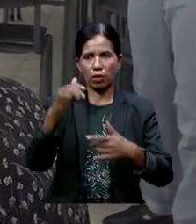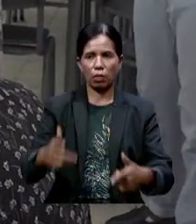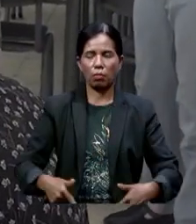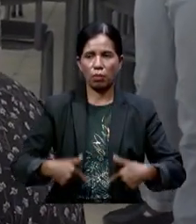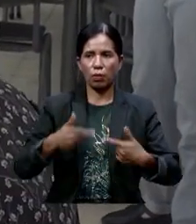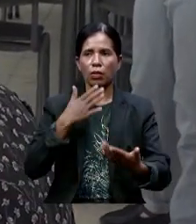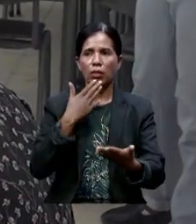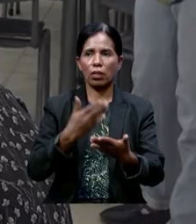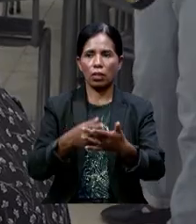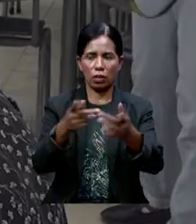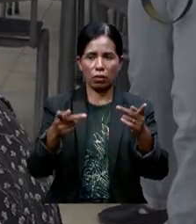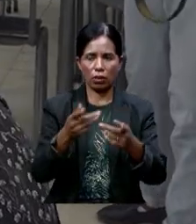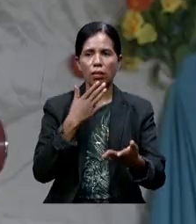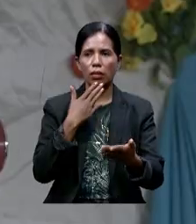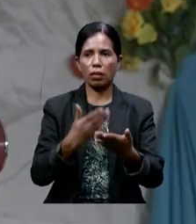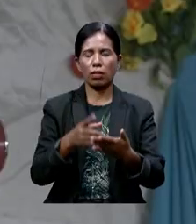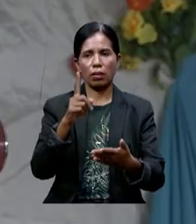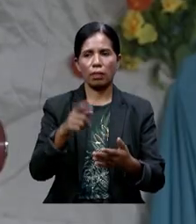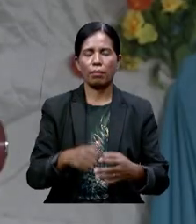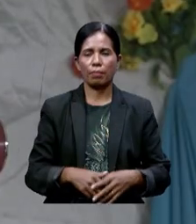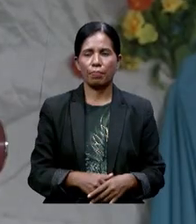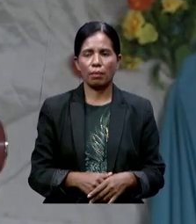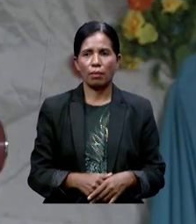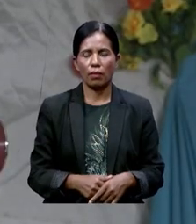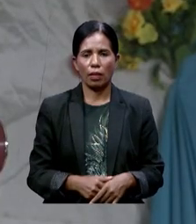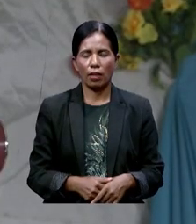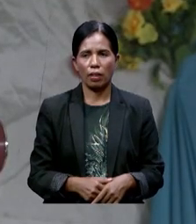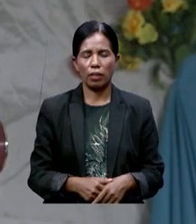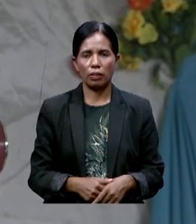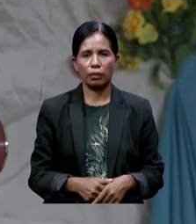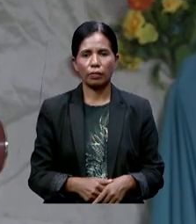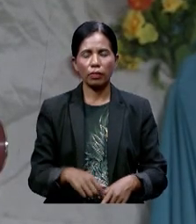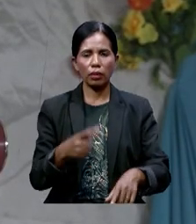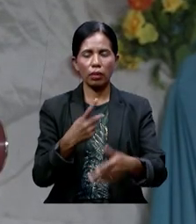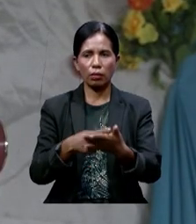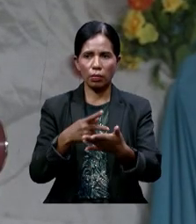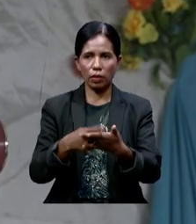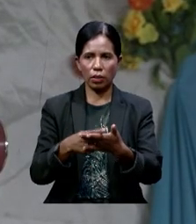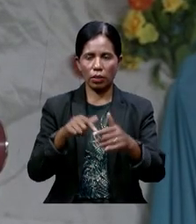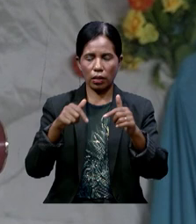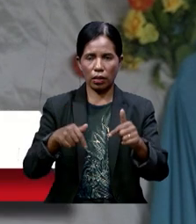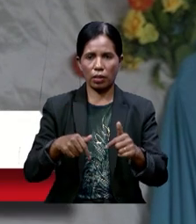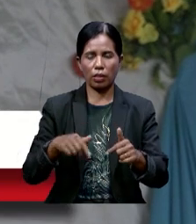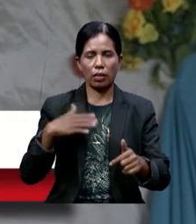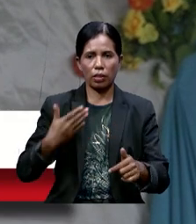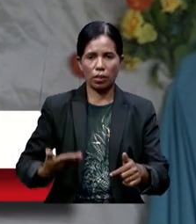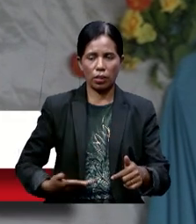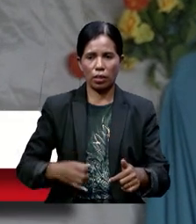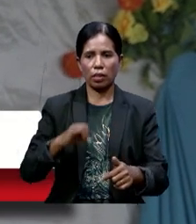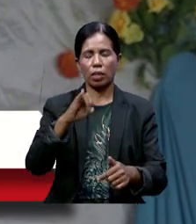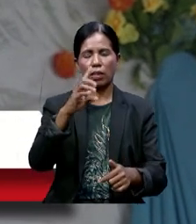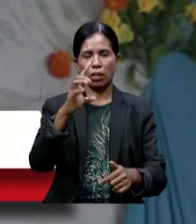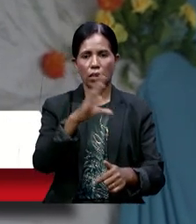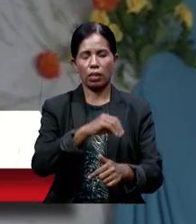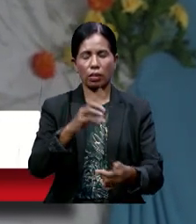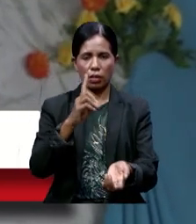e a ambiente ida. Project duration. Durante duração projeto ne senhora Idina,